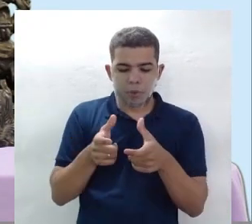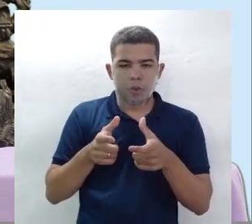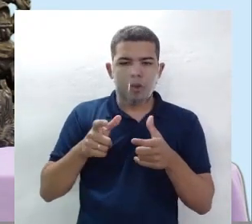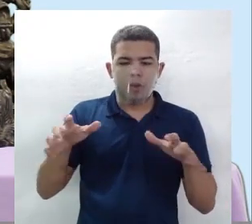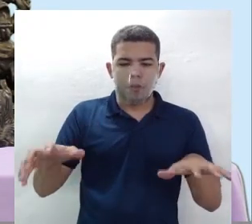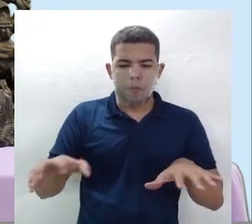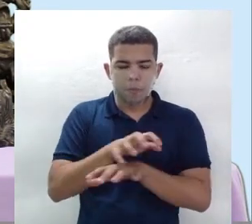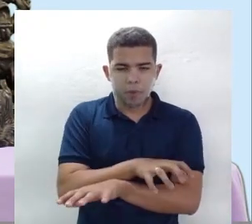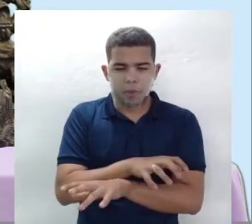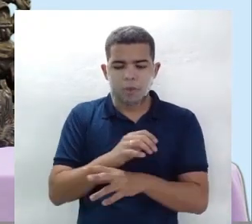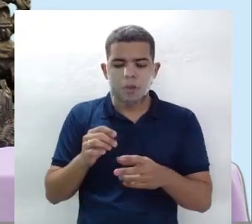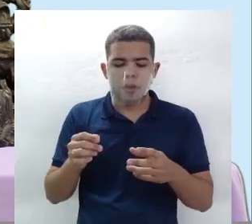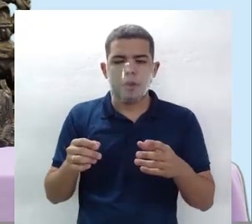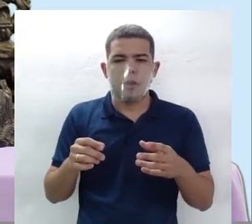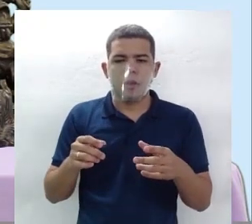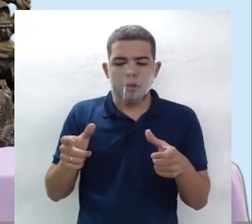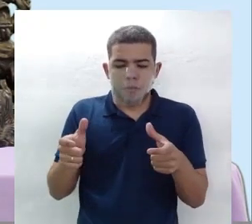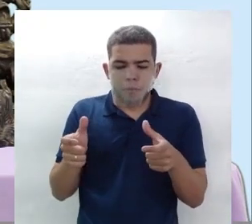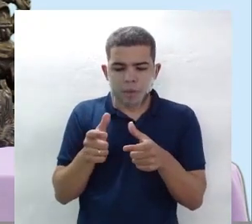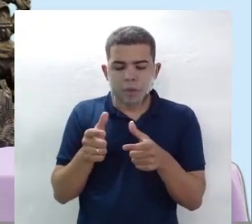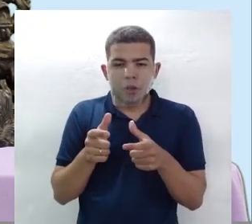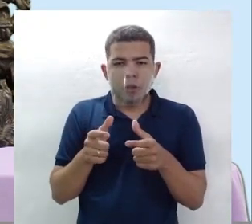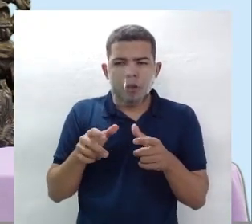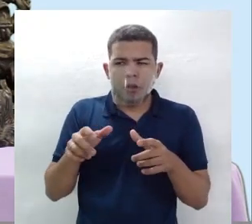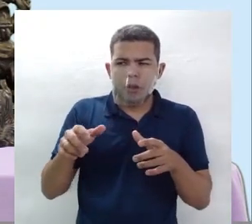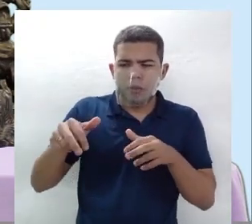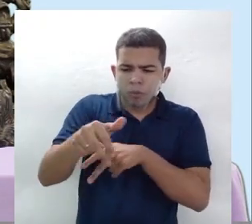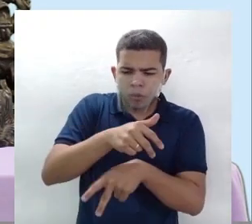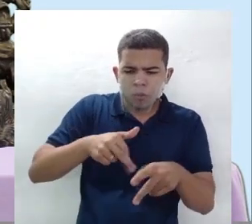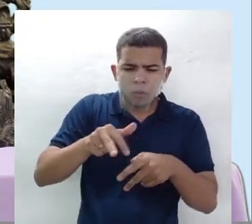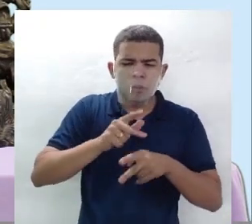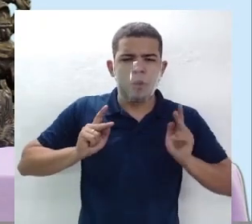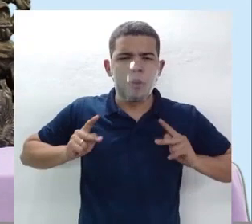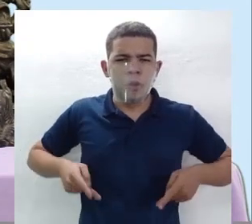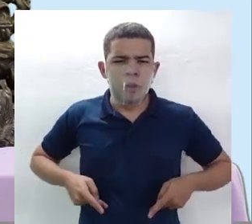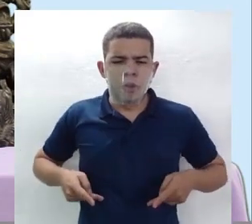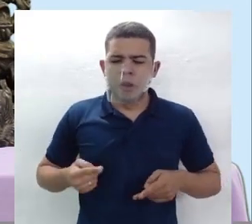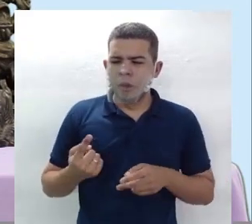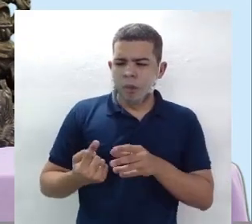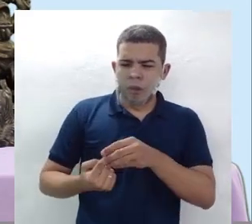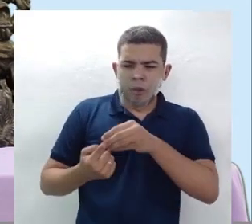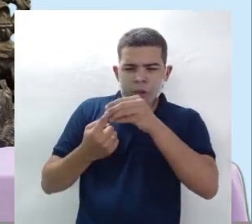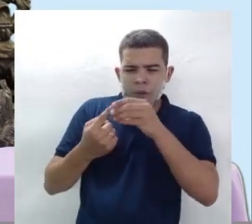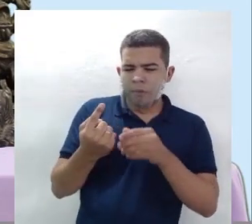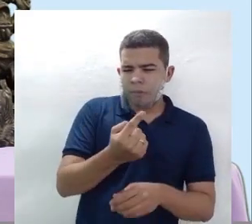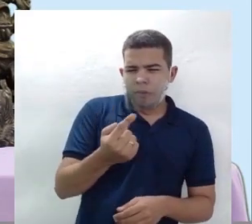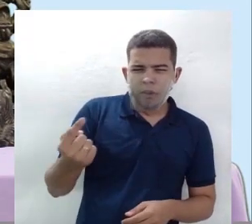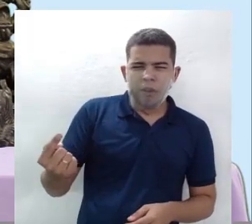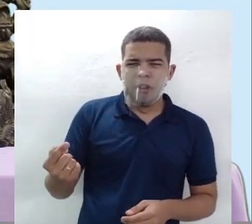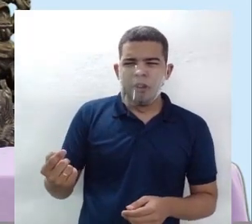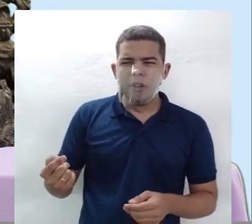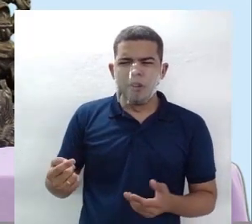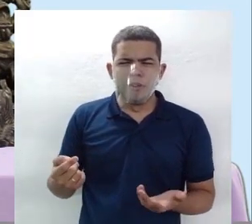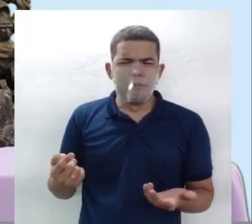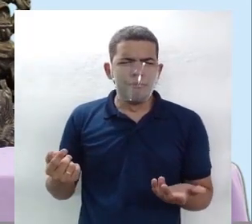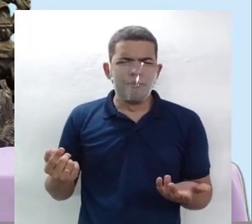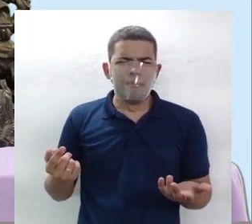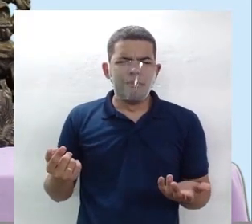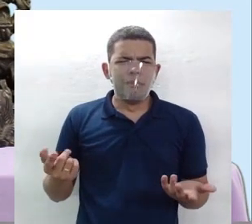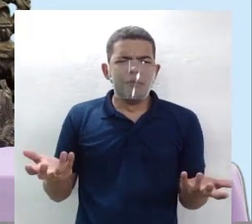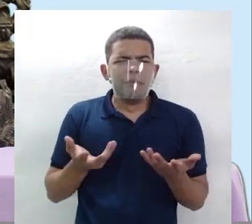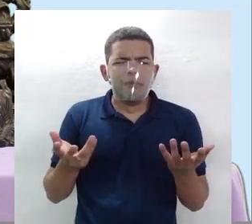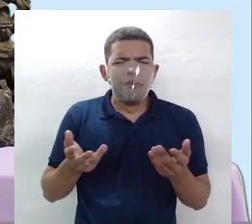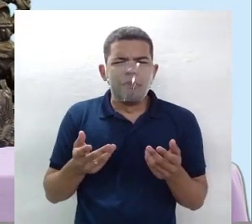para a comunidade, população, o indivíduo, e do indivíduo é o que se formava